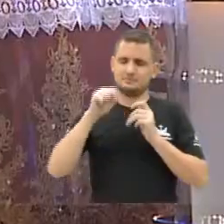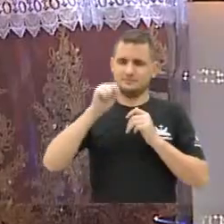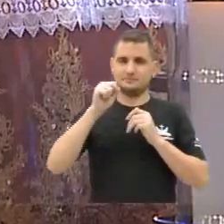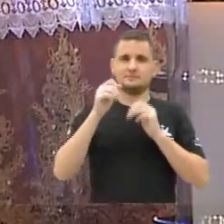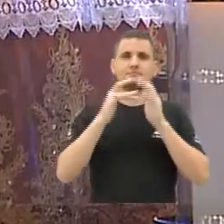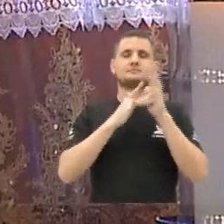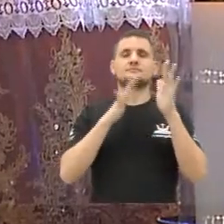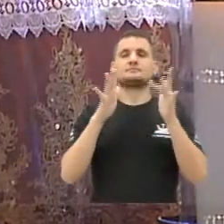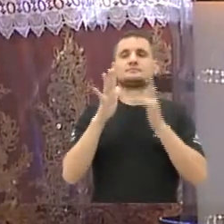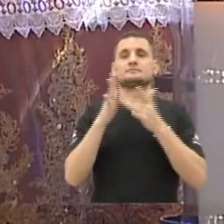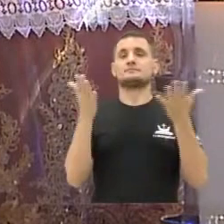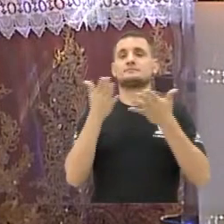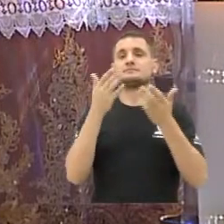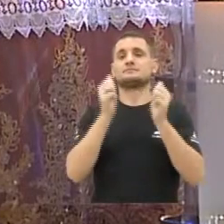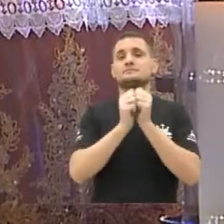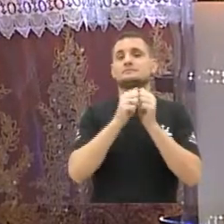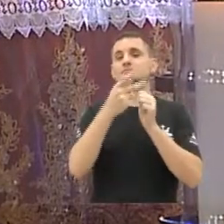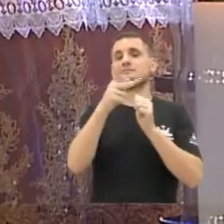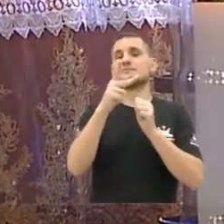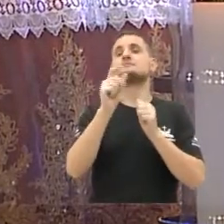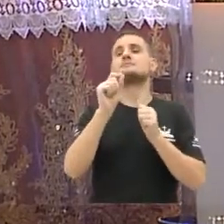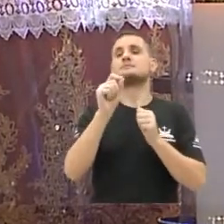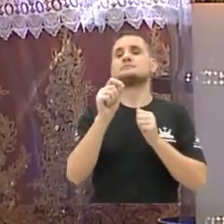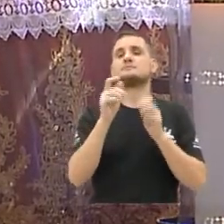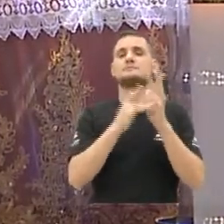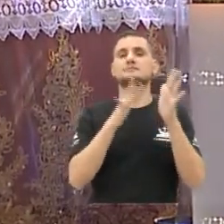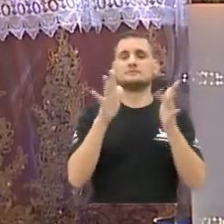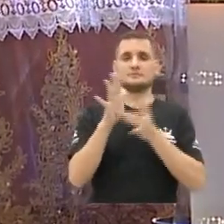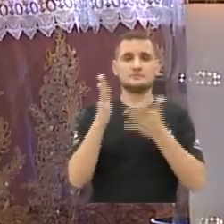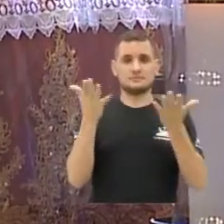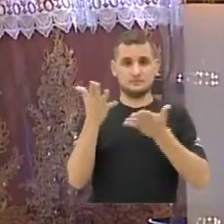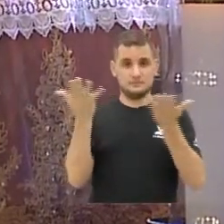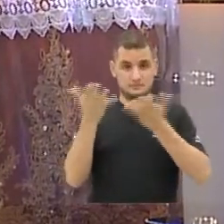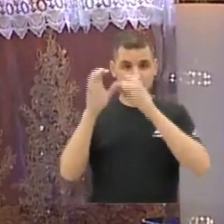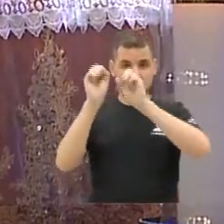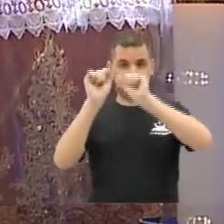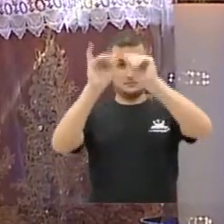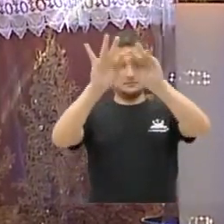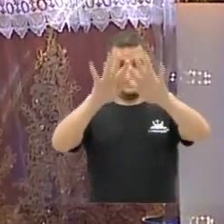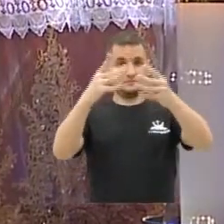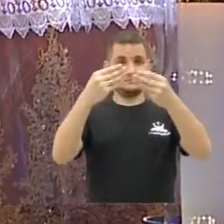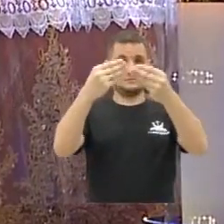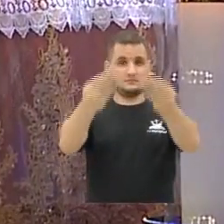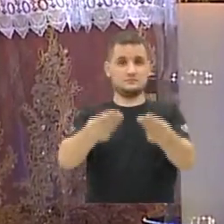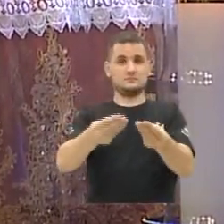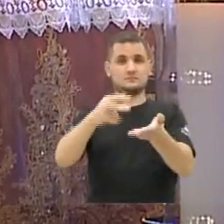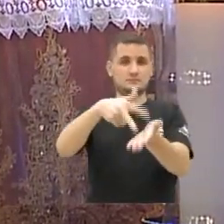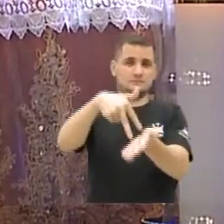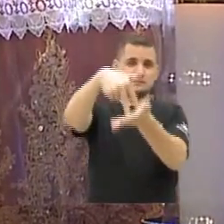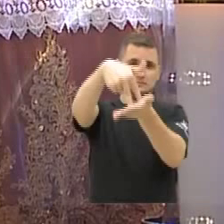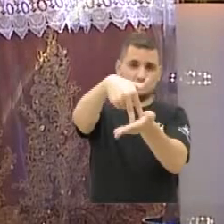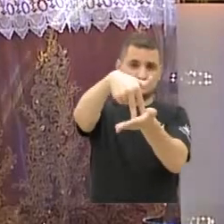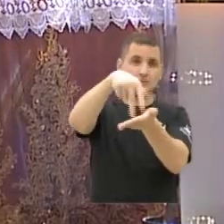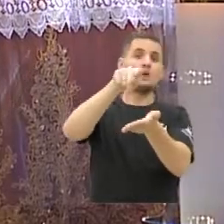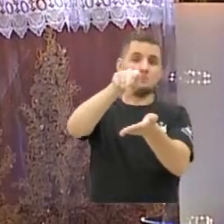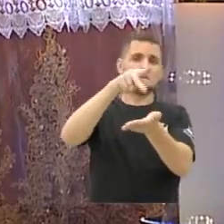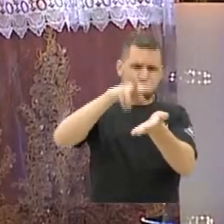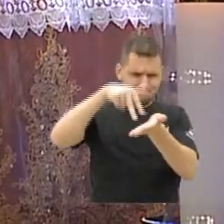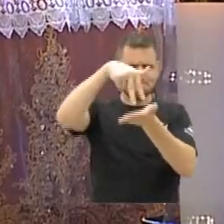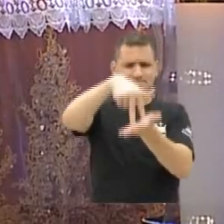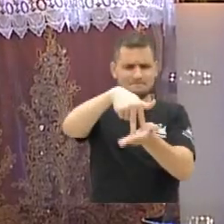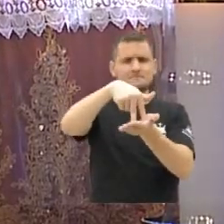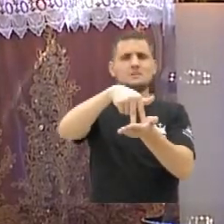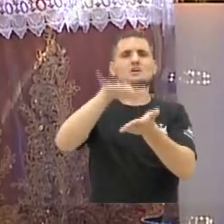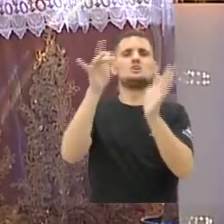Jesus está fazendo agora com você. Ele está te levantando como levantou Elias. Ele está agora te dando a nova